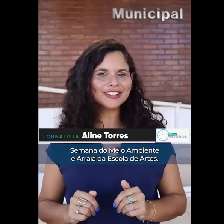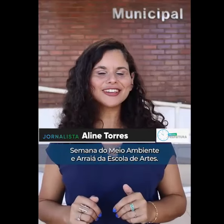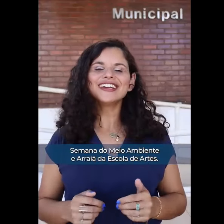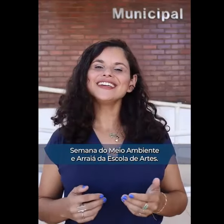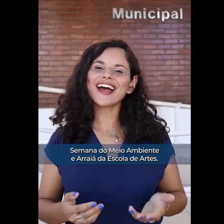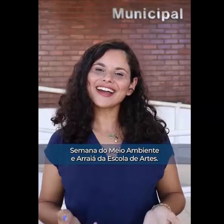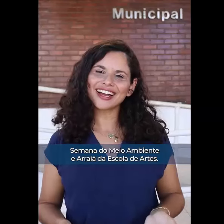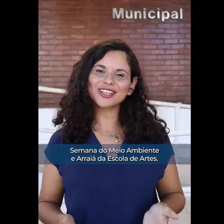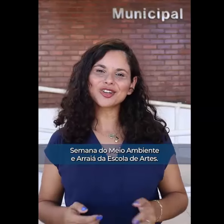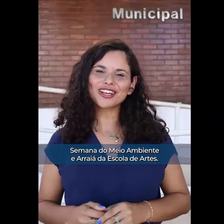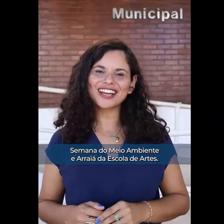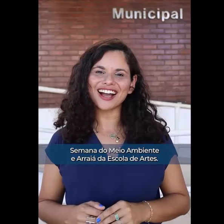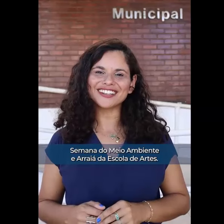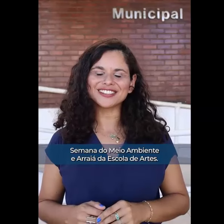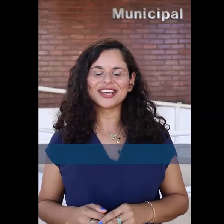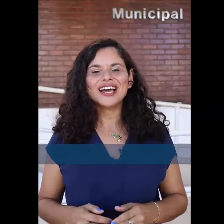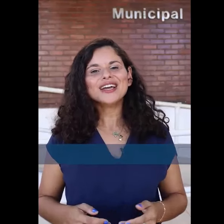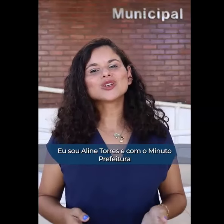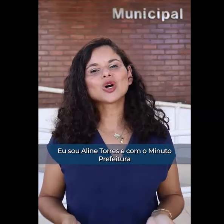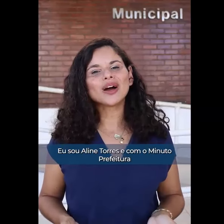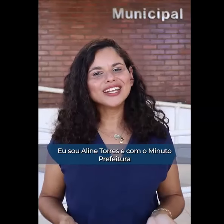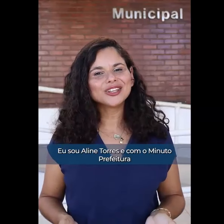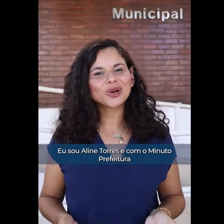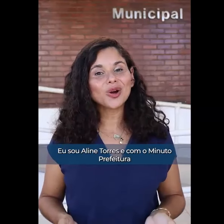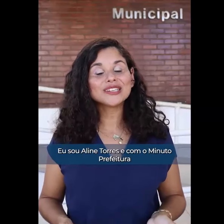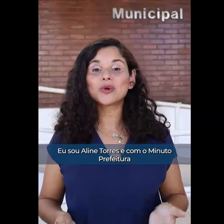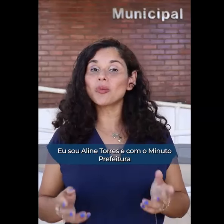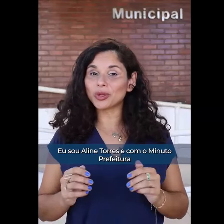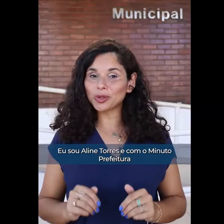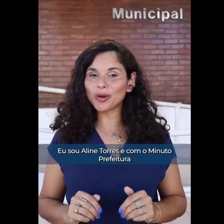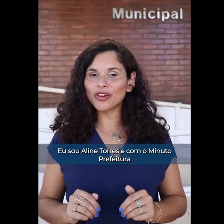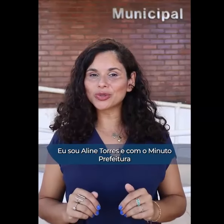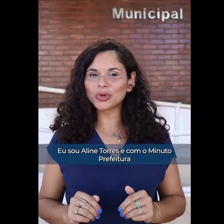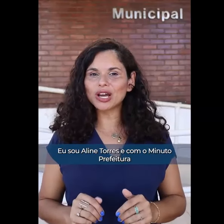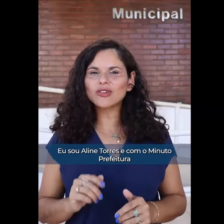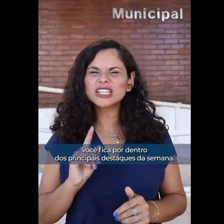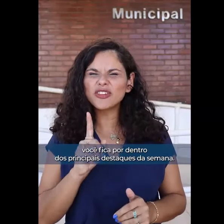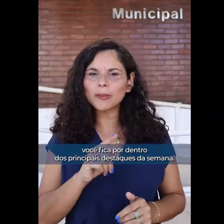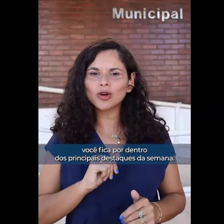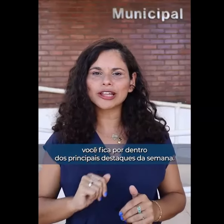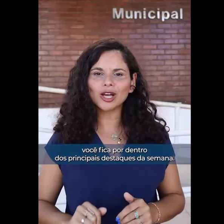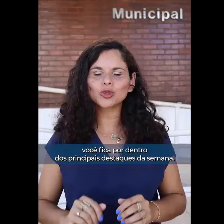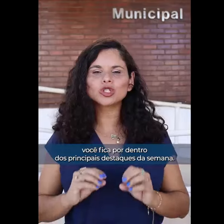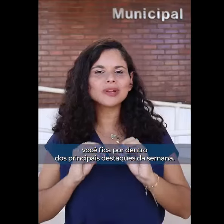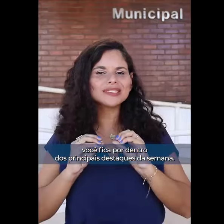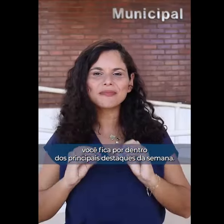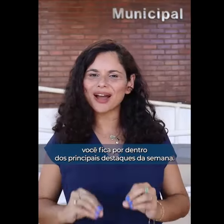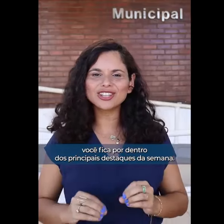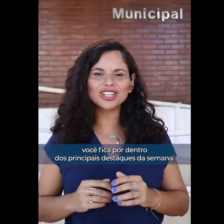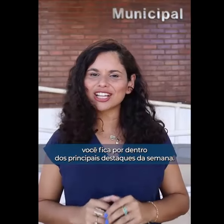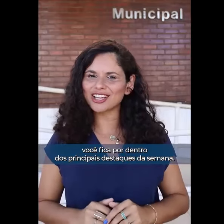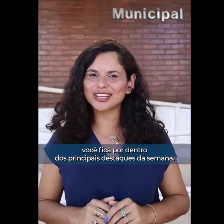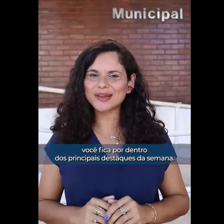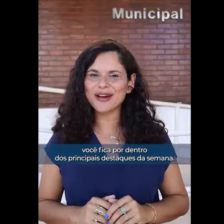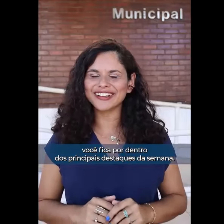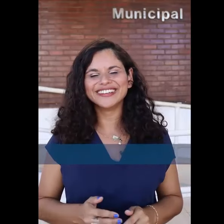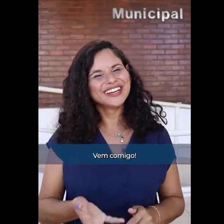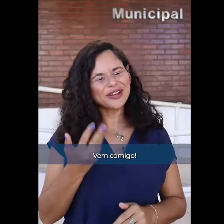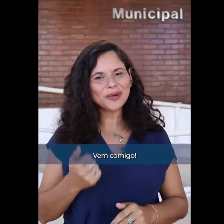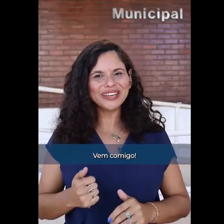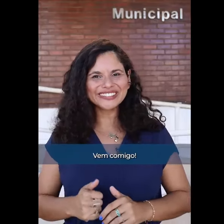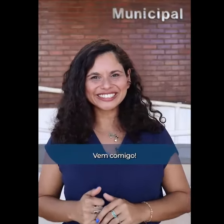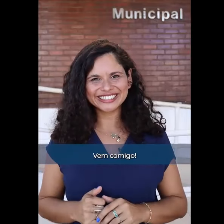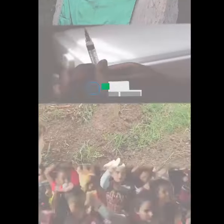meio ambiente e arraiada da escola de artes eu sou Aline Torres e com você fica por dentro doss principais destaques da